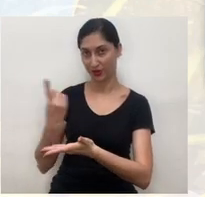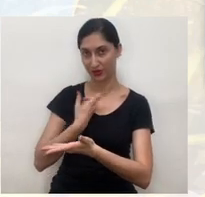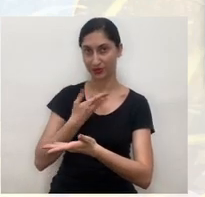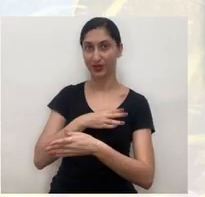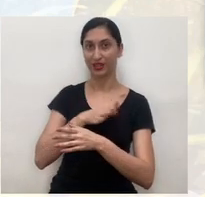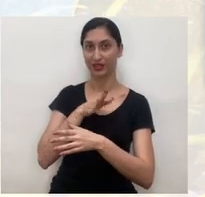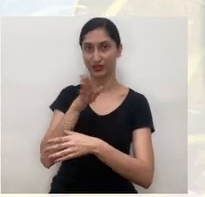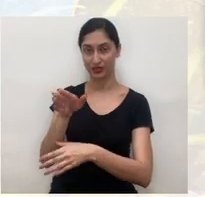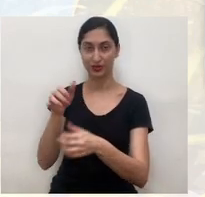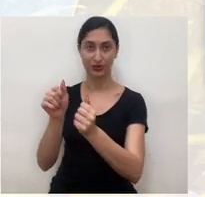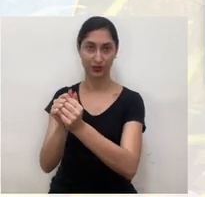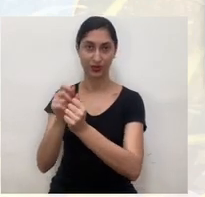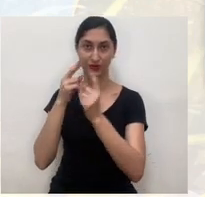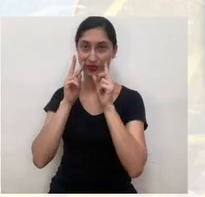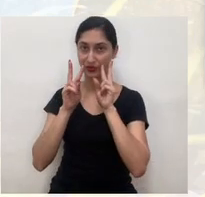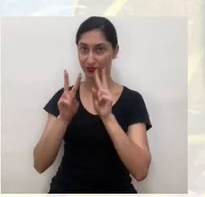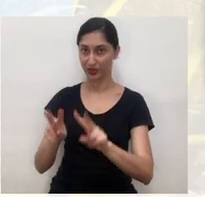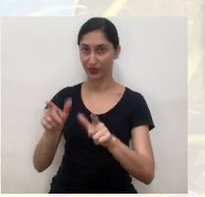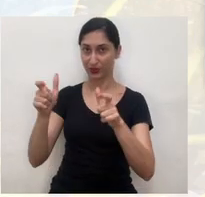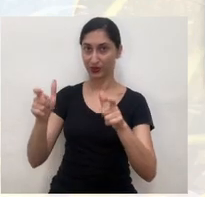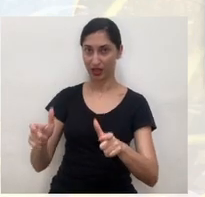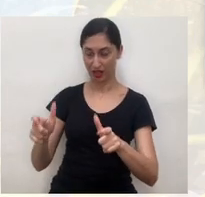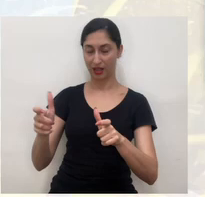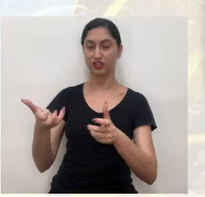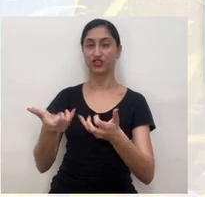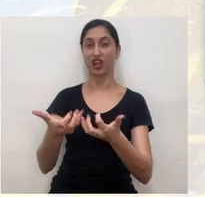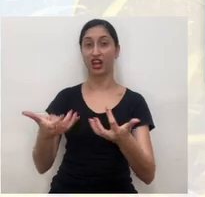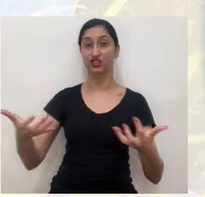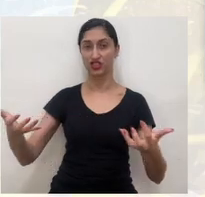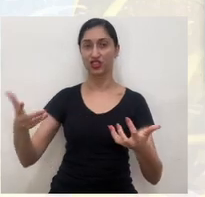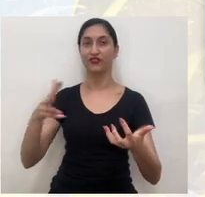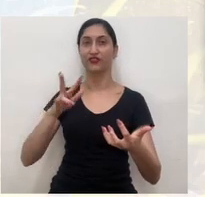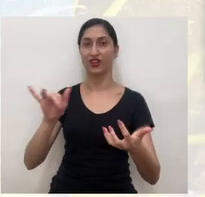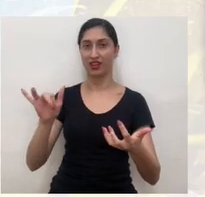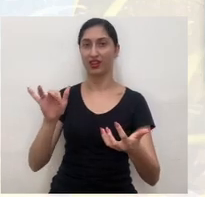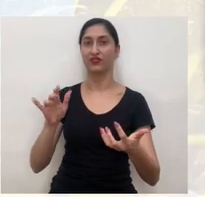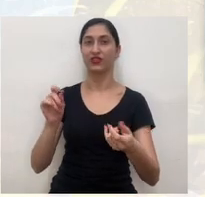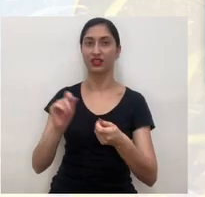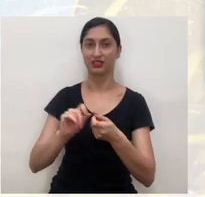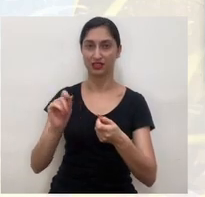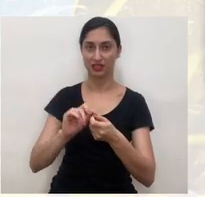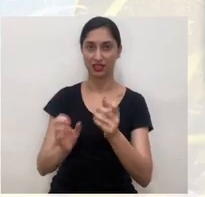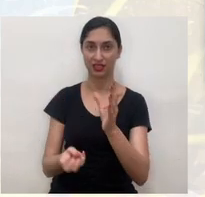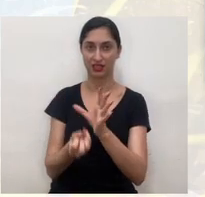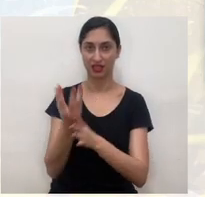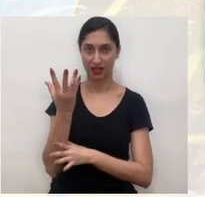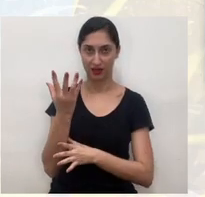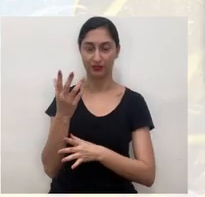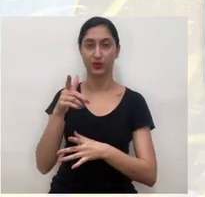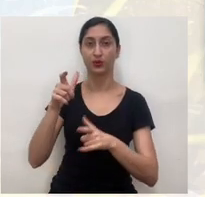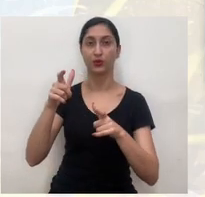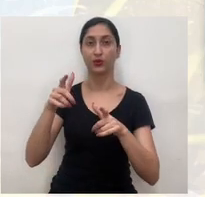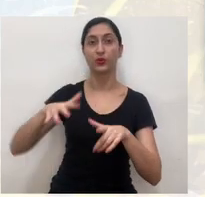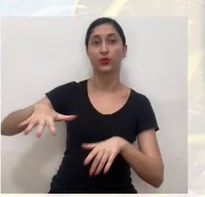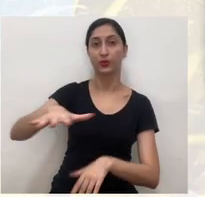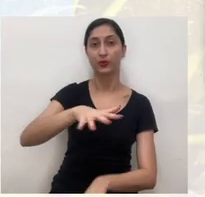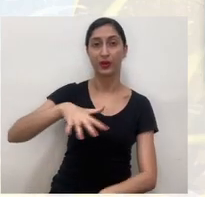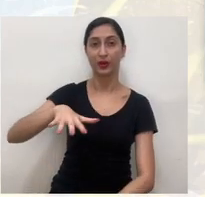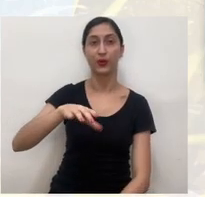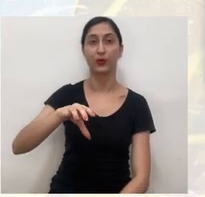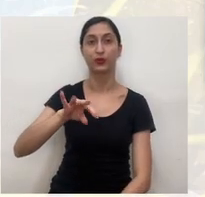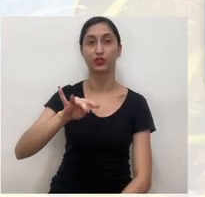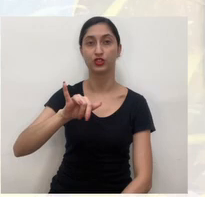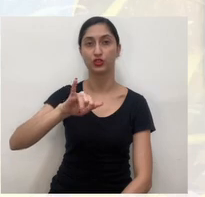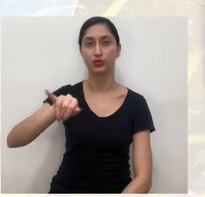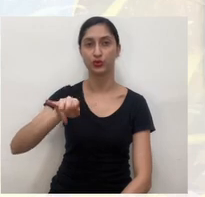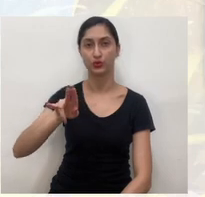Aí nós fomos, era um jardim para ser feito ainda, ele ia conhecer o terreno. Era um terreno na Barra da Tijuca. Quando nós chegamos lá, o